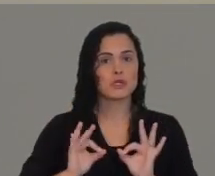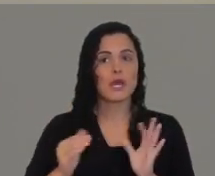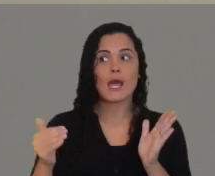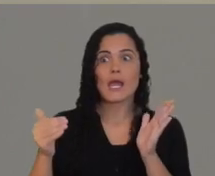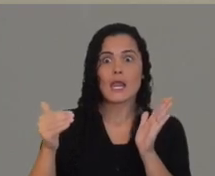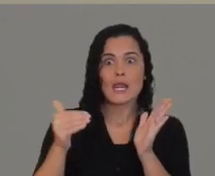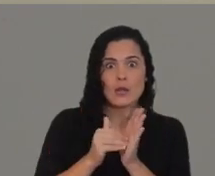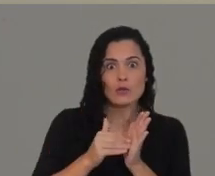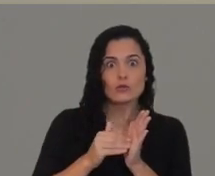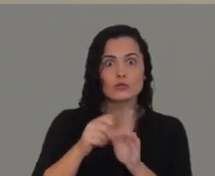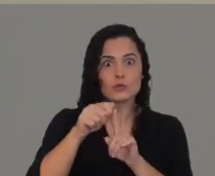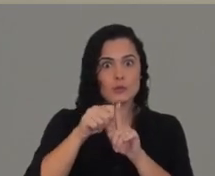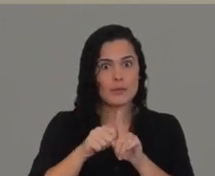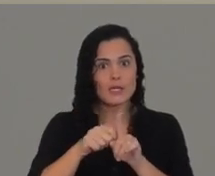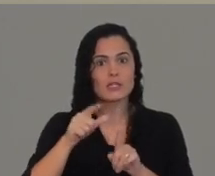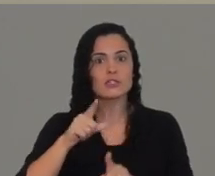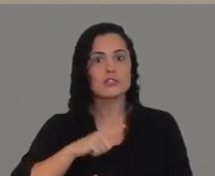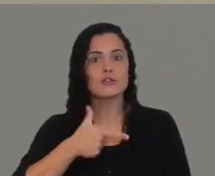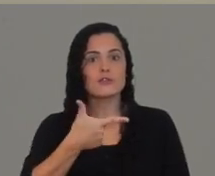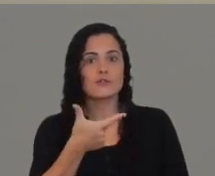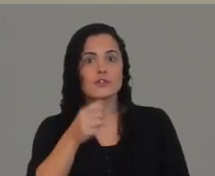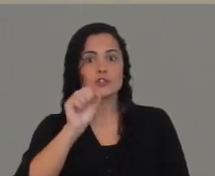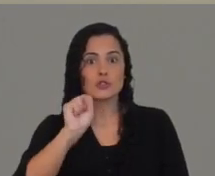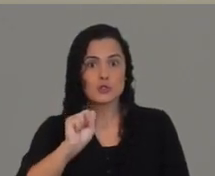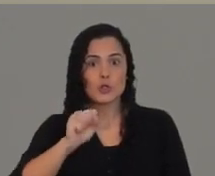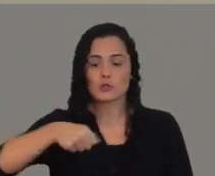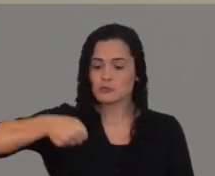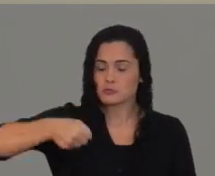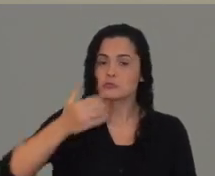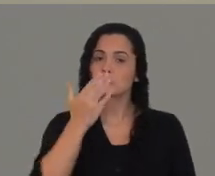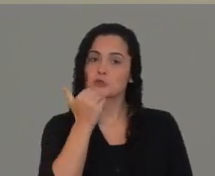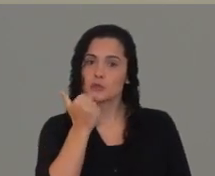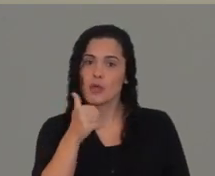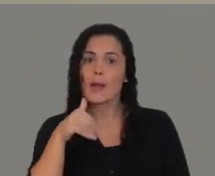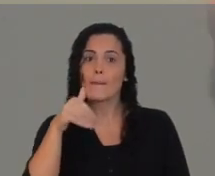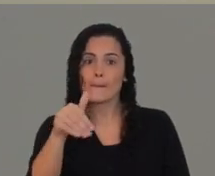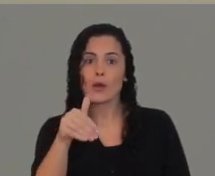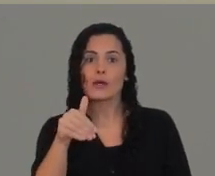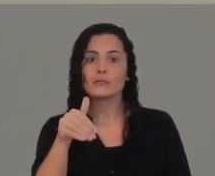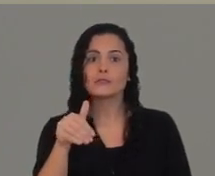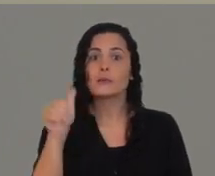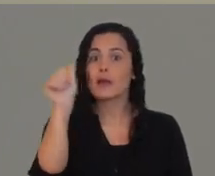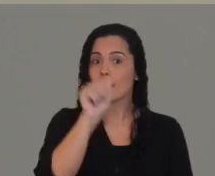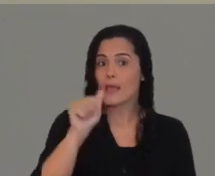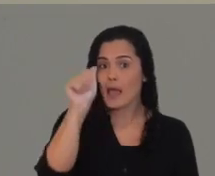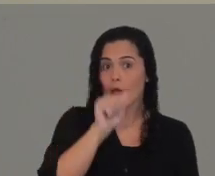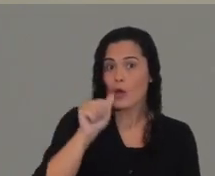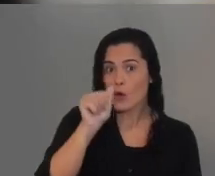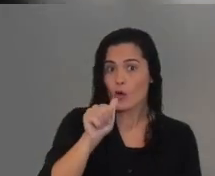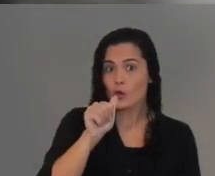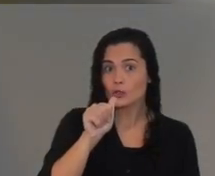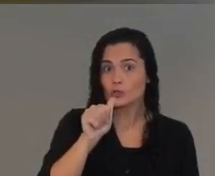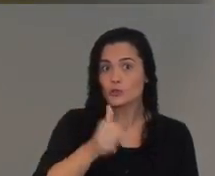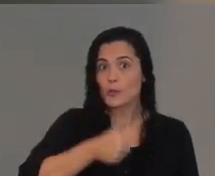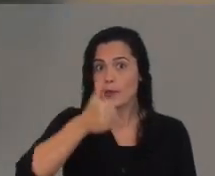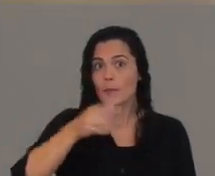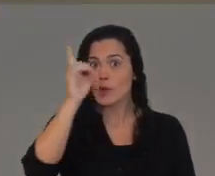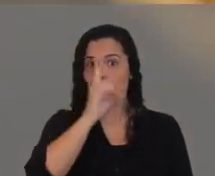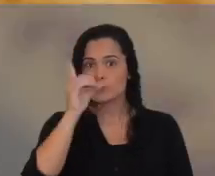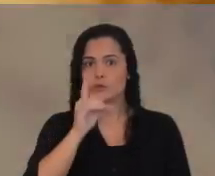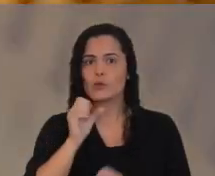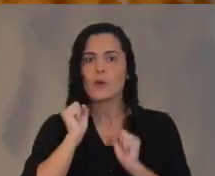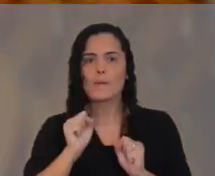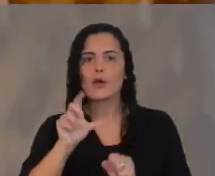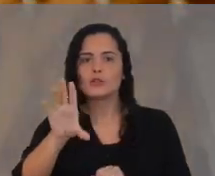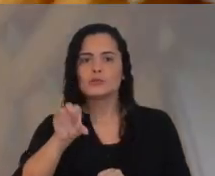Na última arrecadação, foram montadas 28 cestas. A próxima será dia 7, o primeiro domingo de agosto. Você pode pegar seu